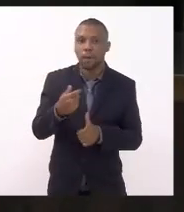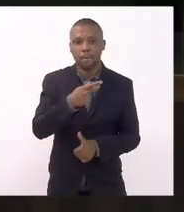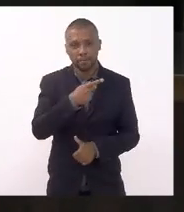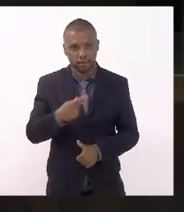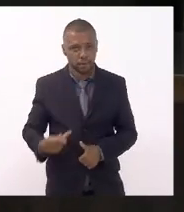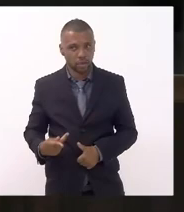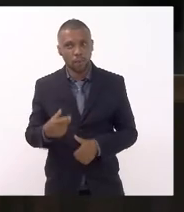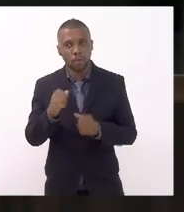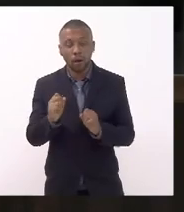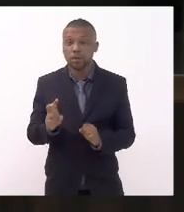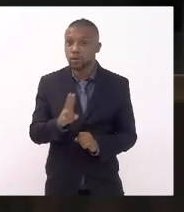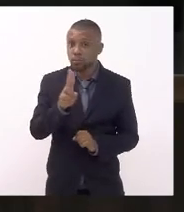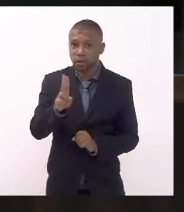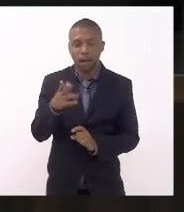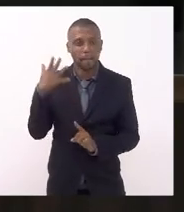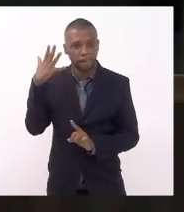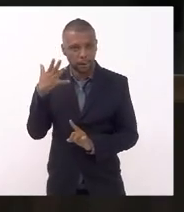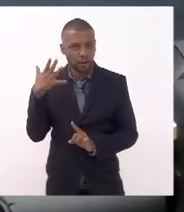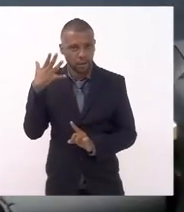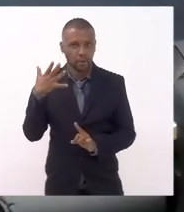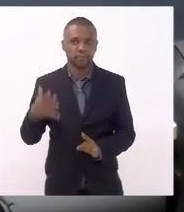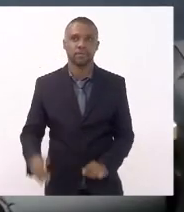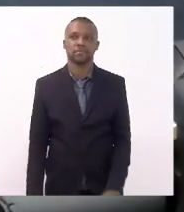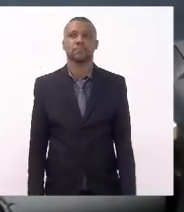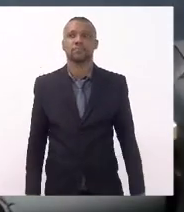para que eu possa fazer uso da palavra.